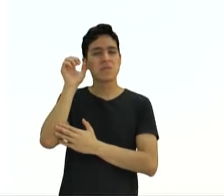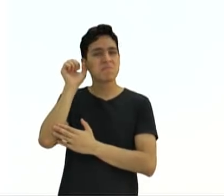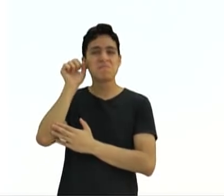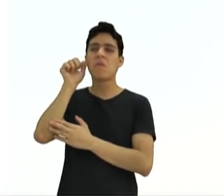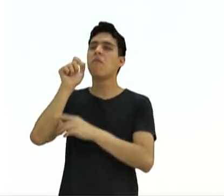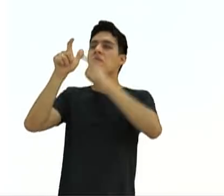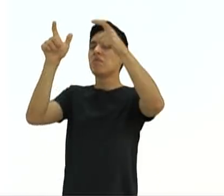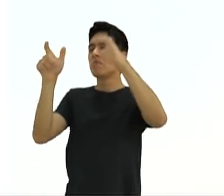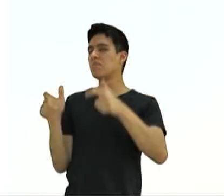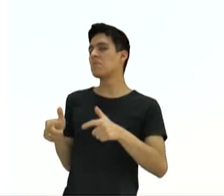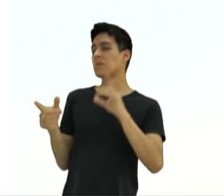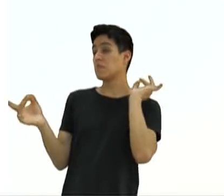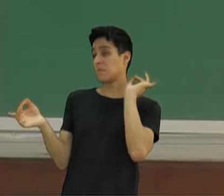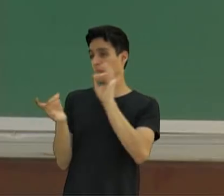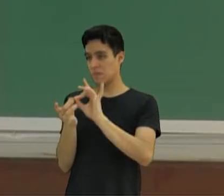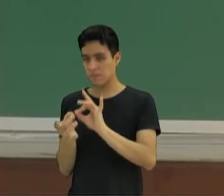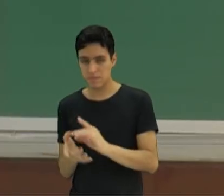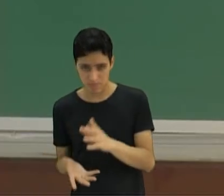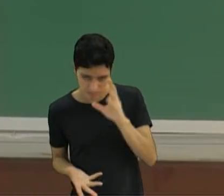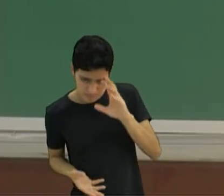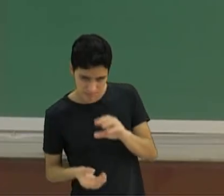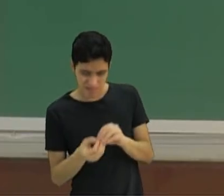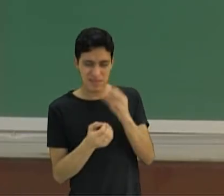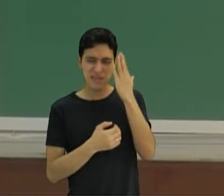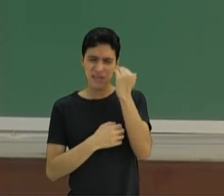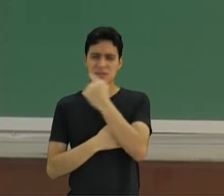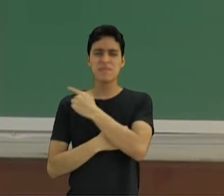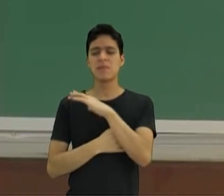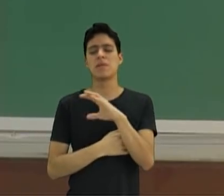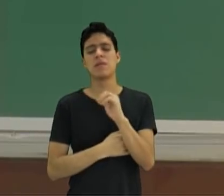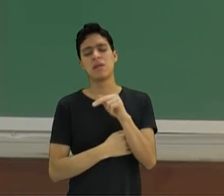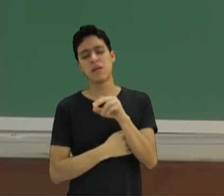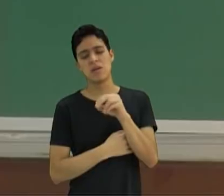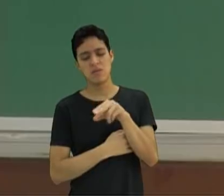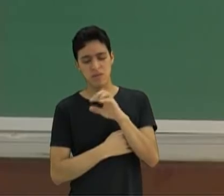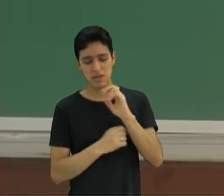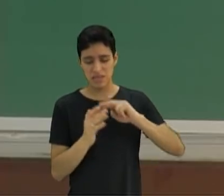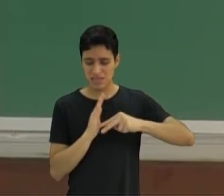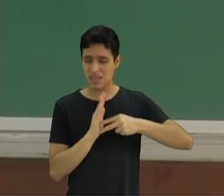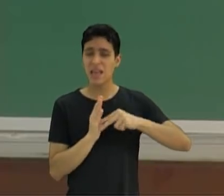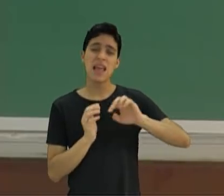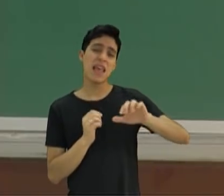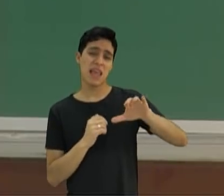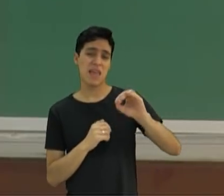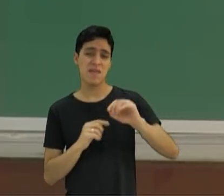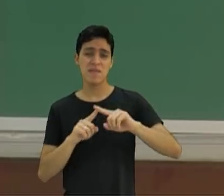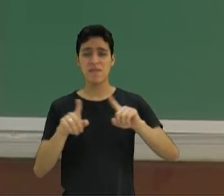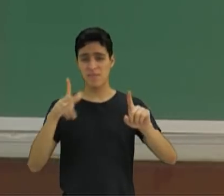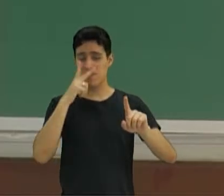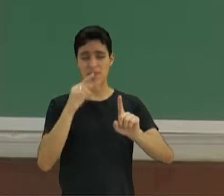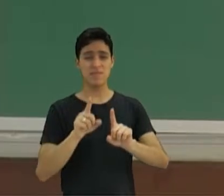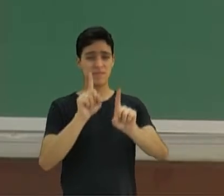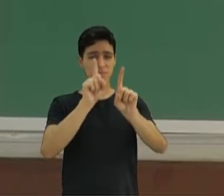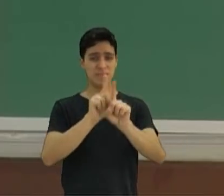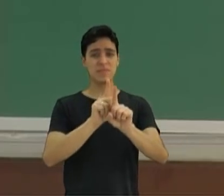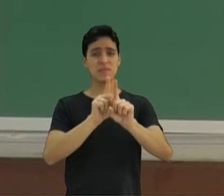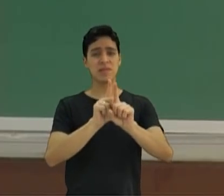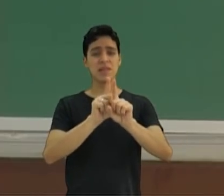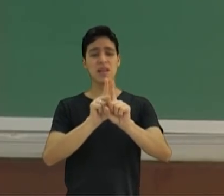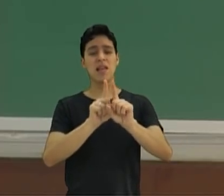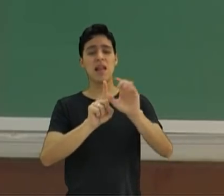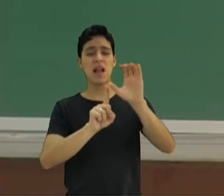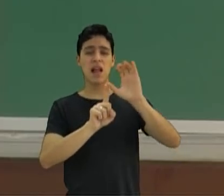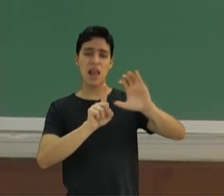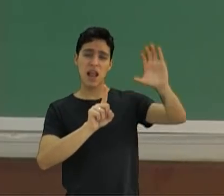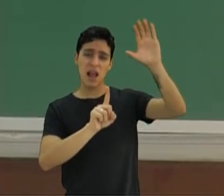particulares. Então, resumindo, sabe o que é o cânone? É um eco, só que musical. Então, imagina que eu